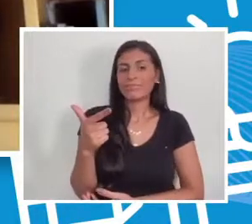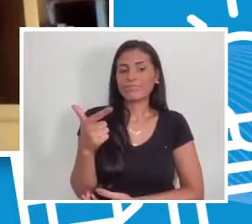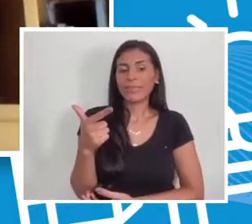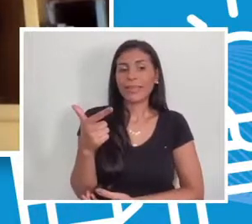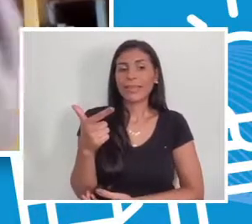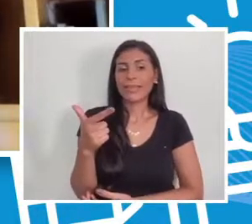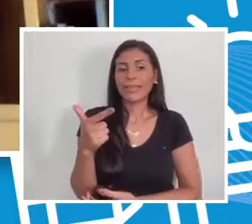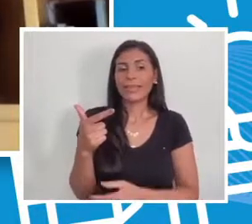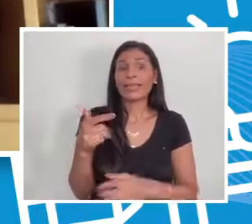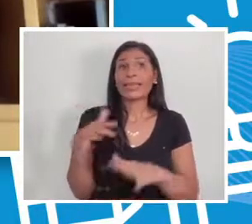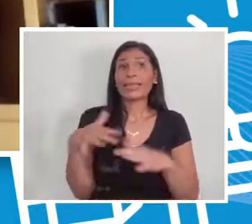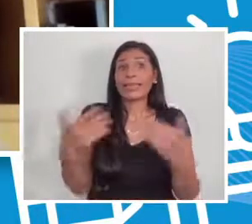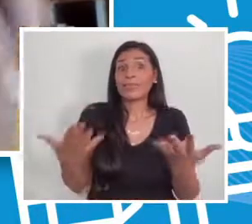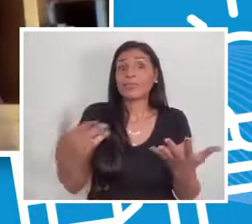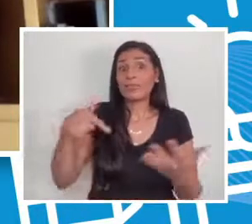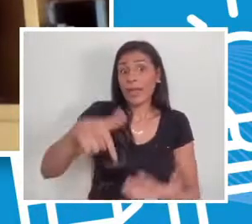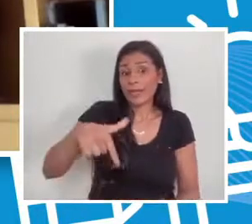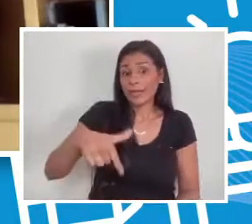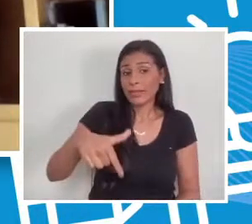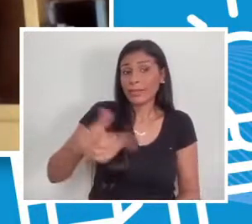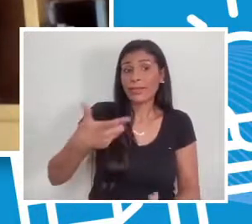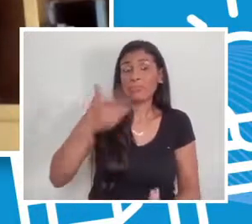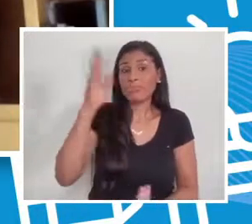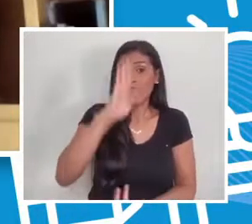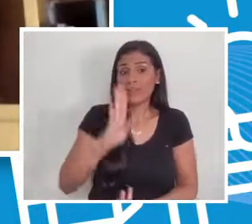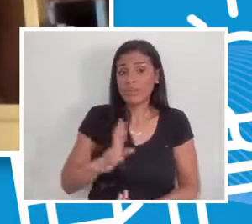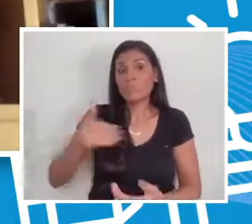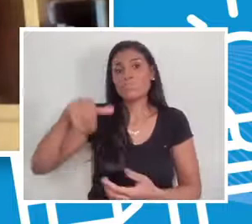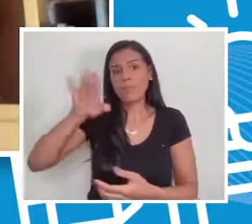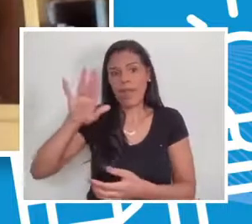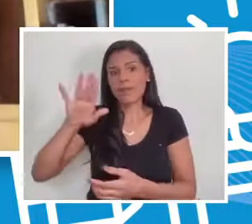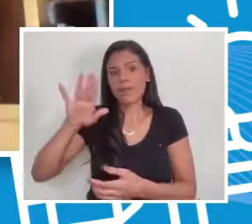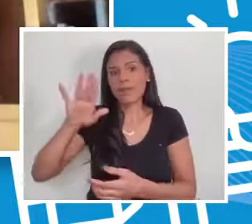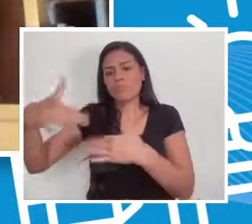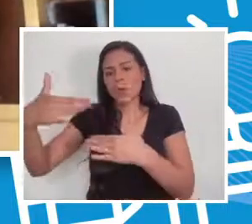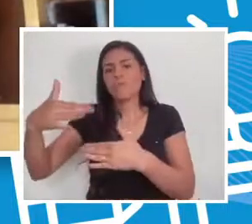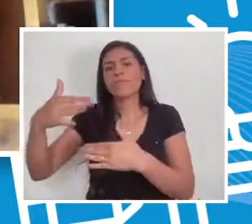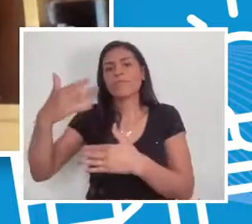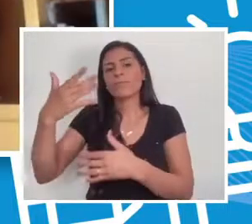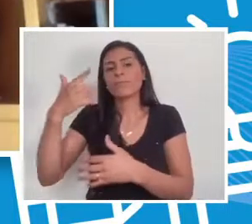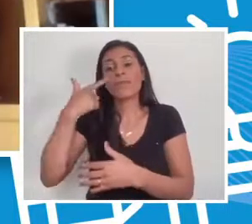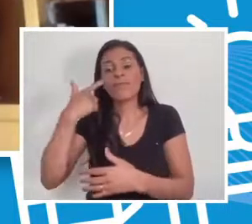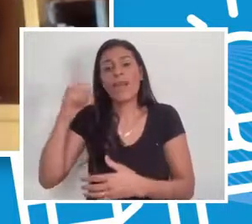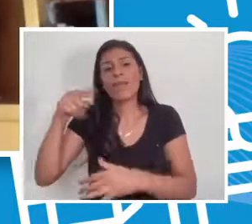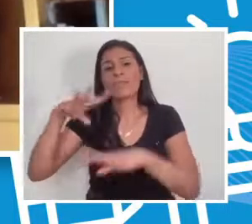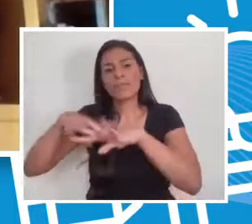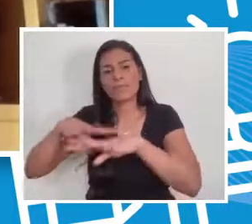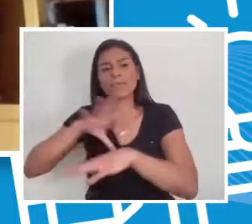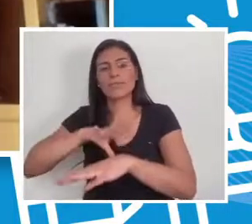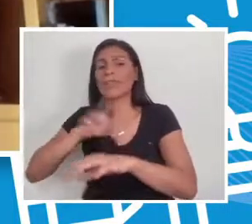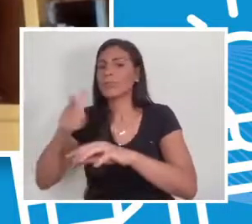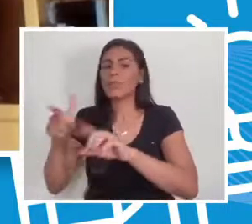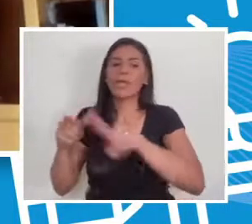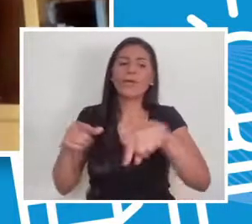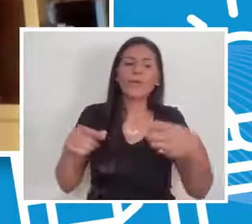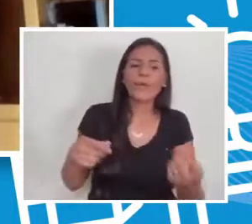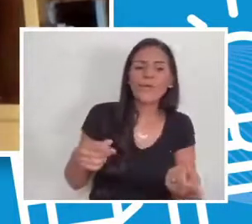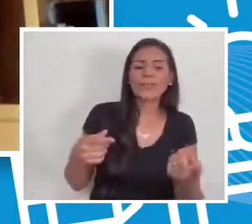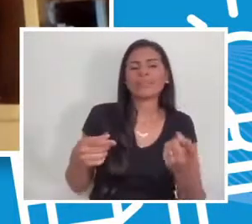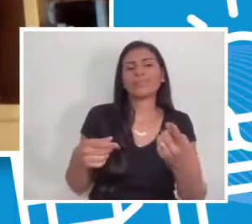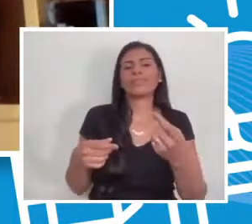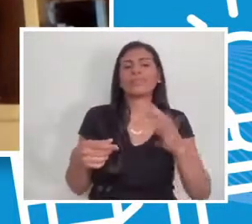as avaliações de ciências, de arte, dos outros componentes de linguagem, enfim. Então, de